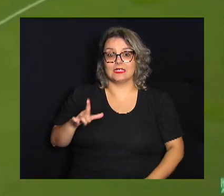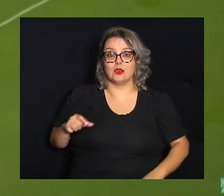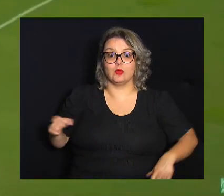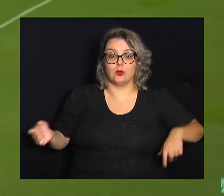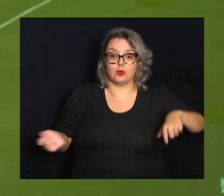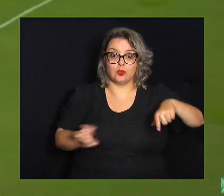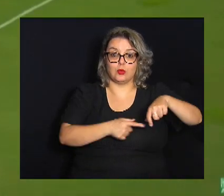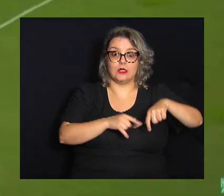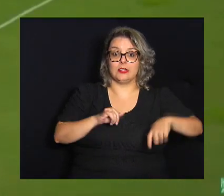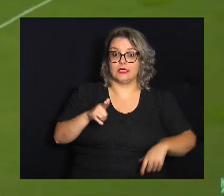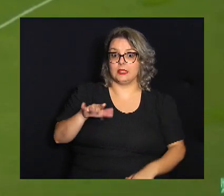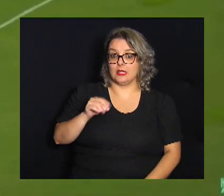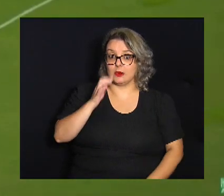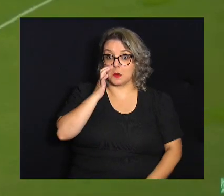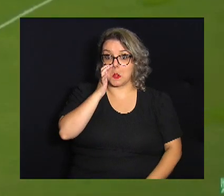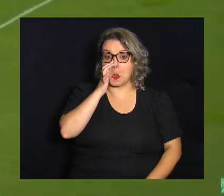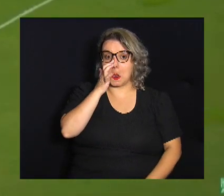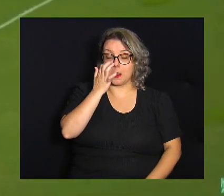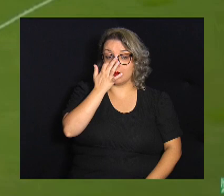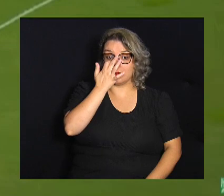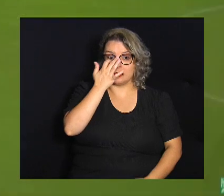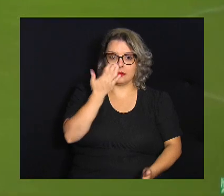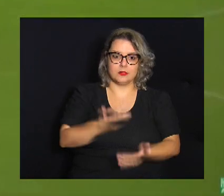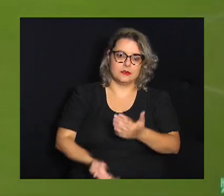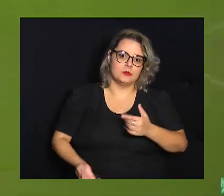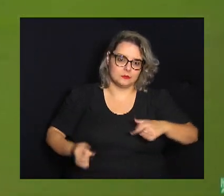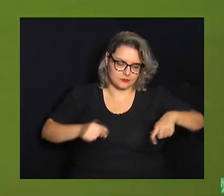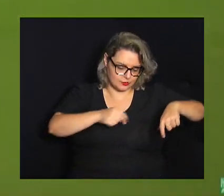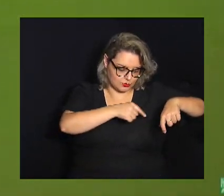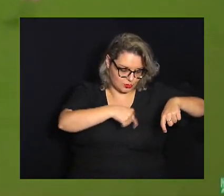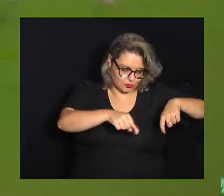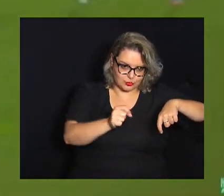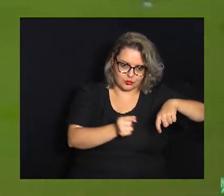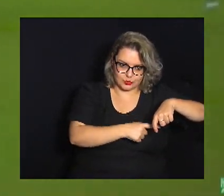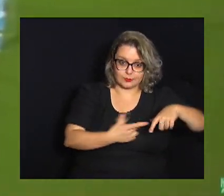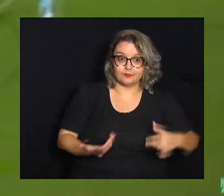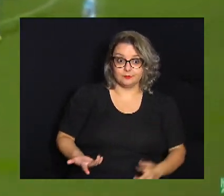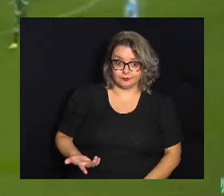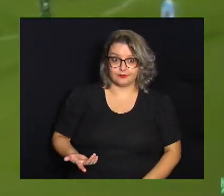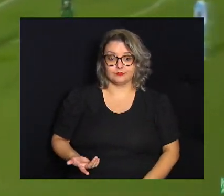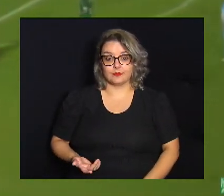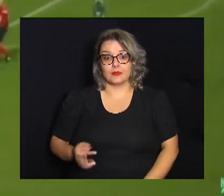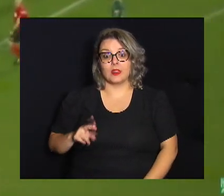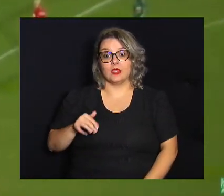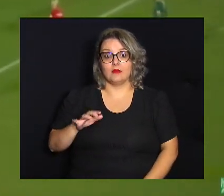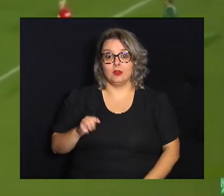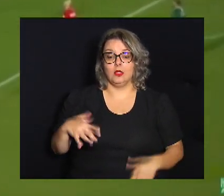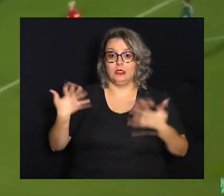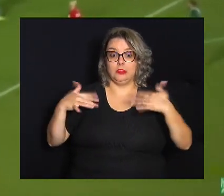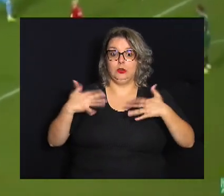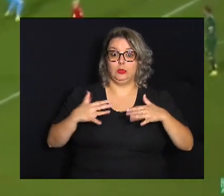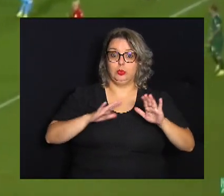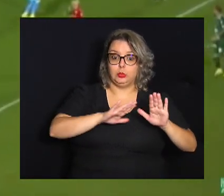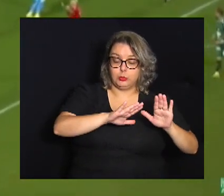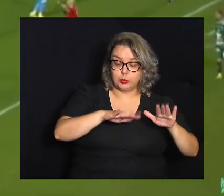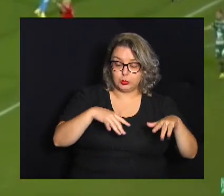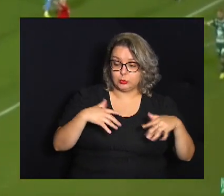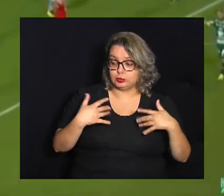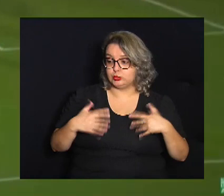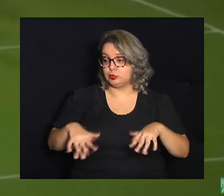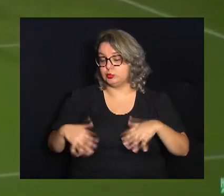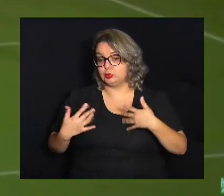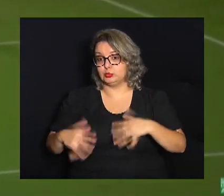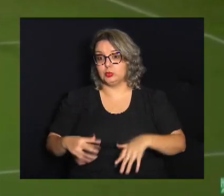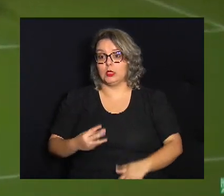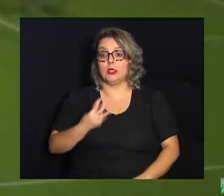Iago Dias, que perdeu o gol na pequena área. Rafael Vaz de cabeça assustou o goleirão bugrino. Somente